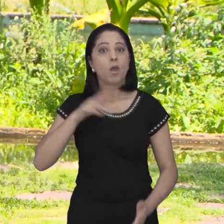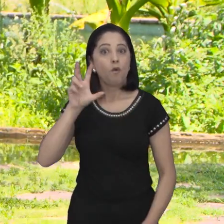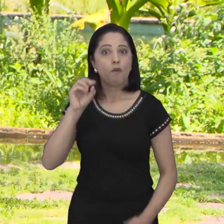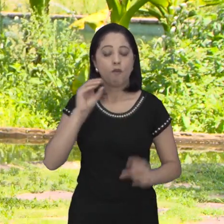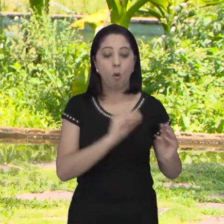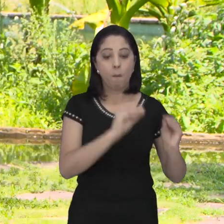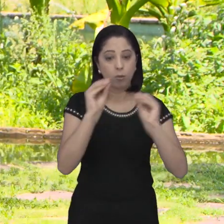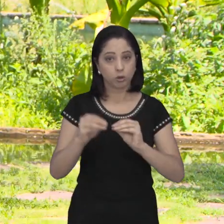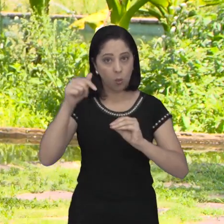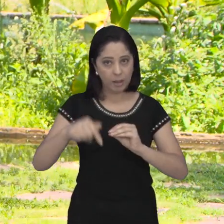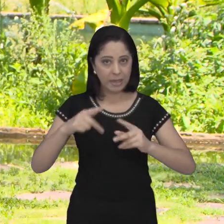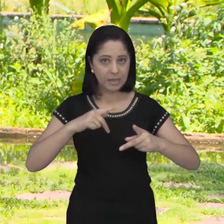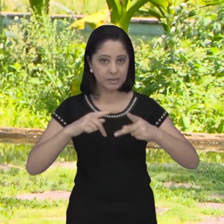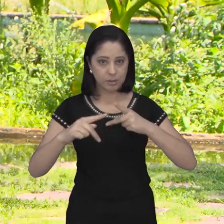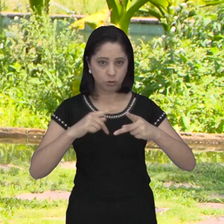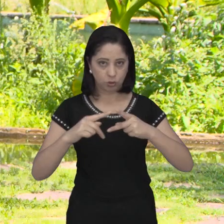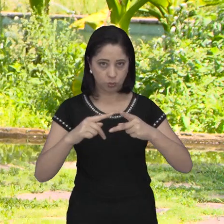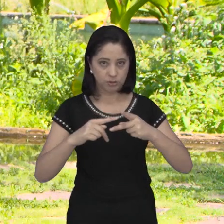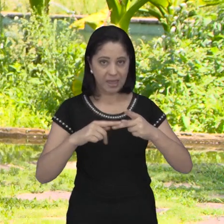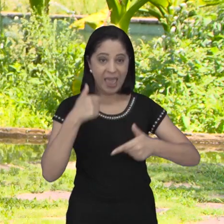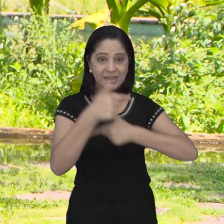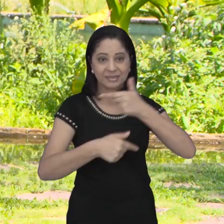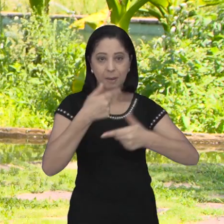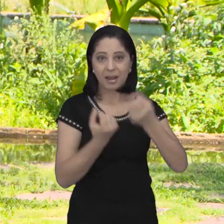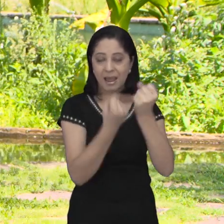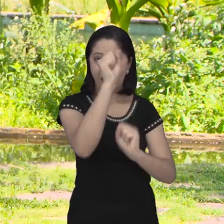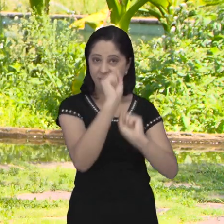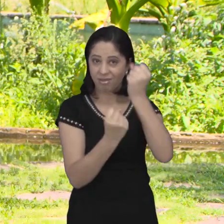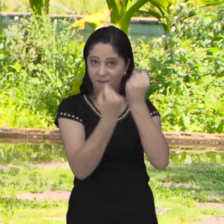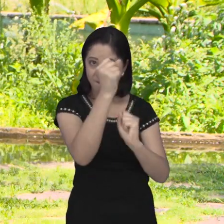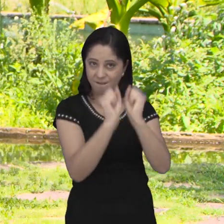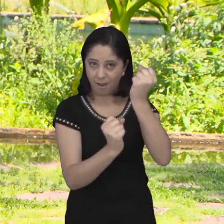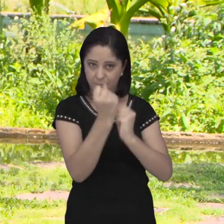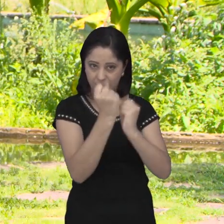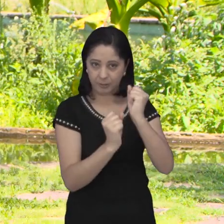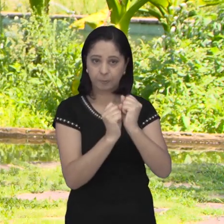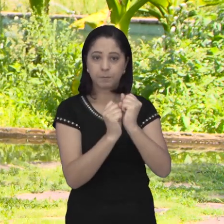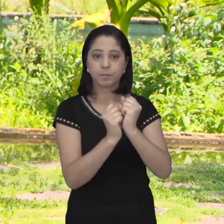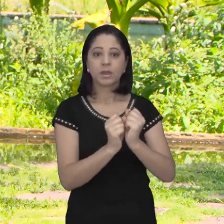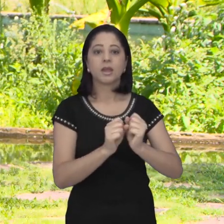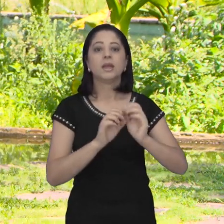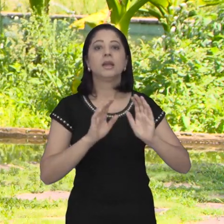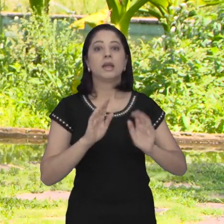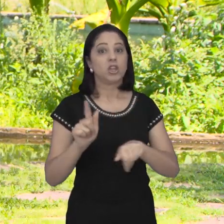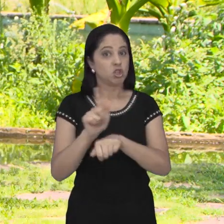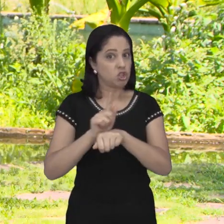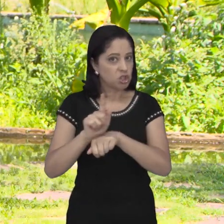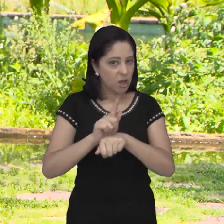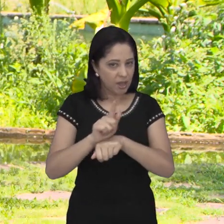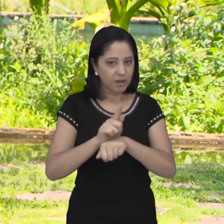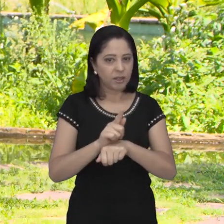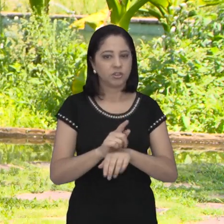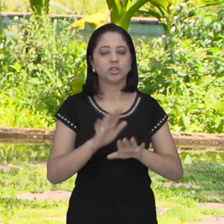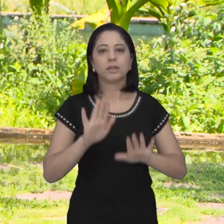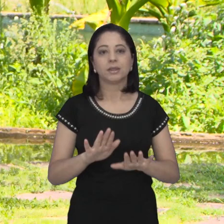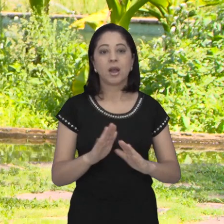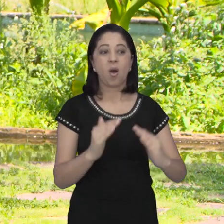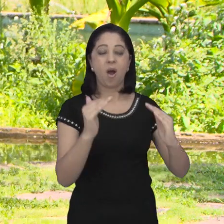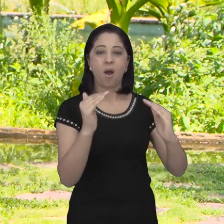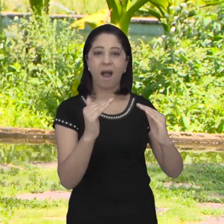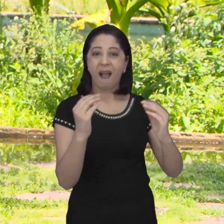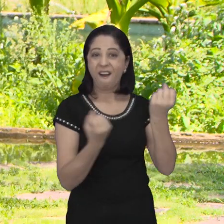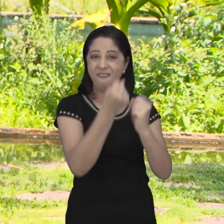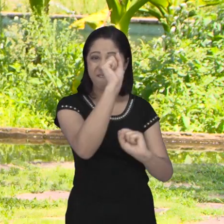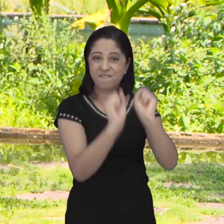era uma fazenda de abacate, né? E plantava abacate. E quando ele resolveu fazer uma